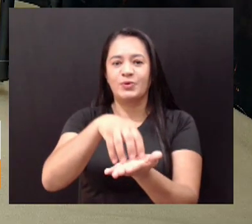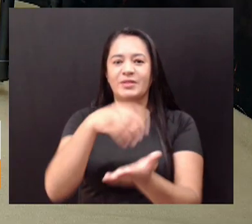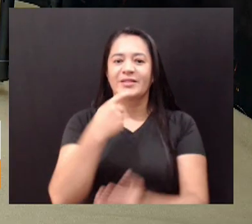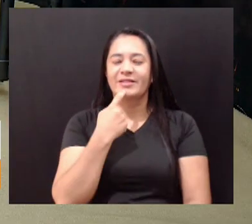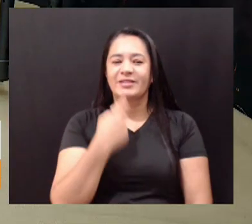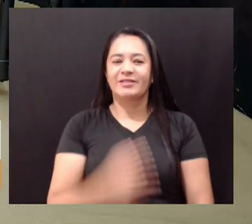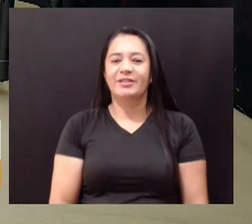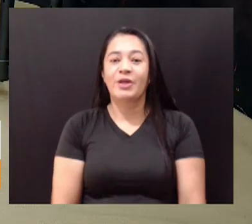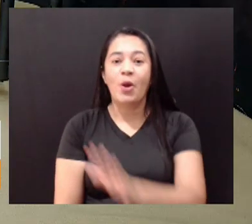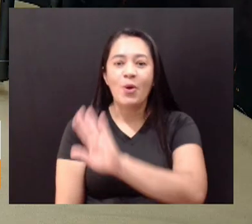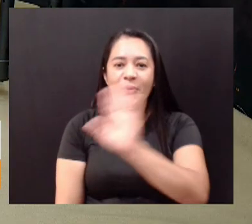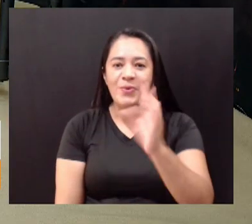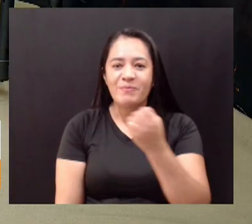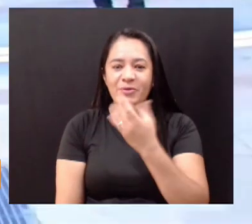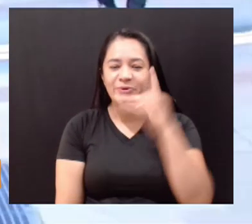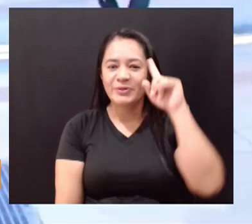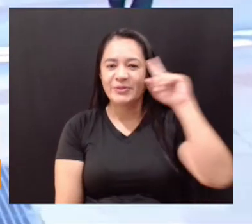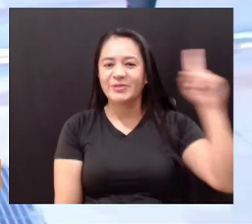dia.